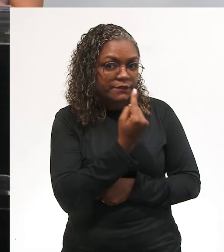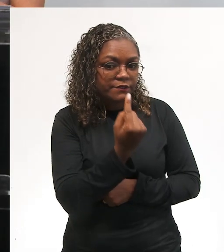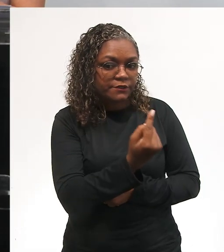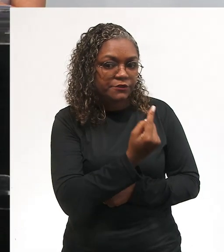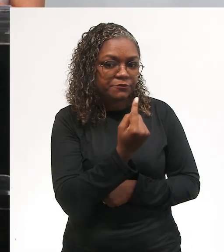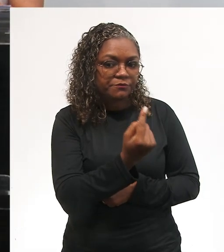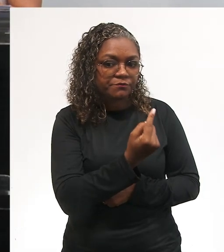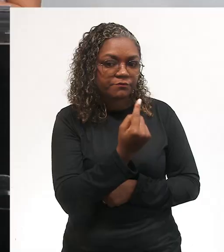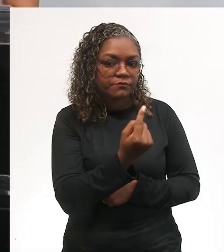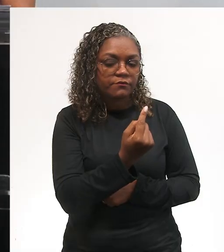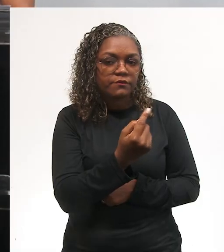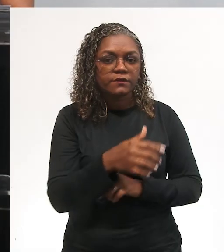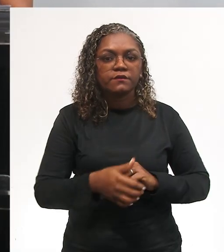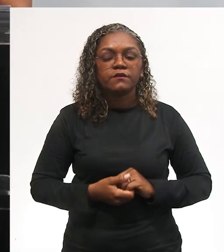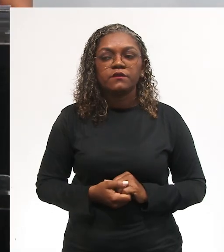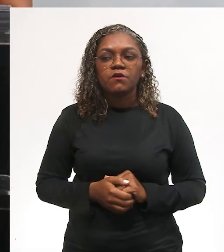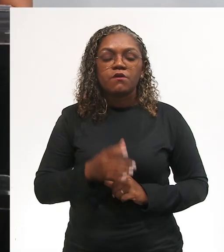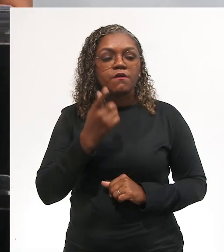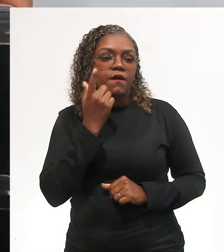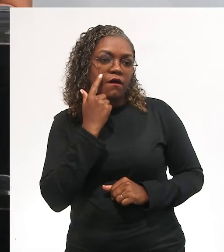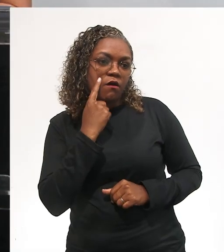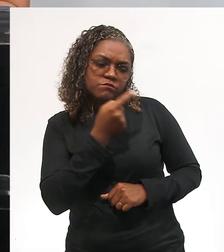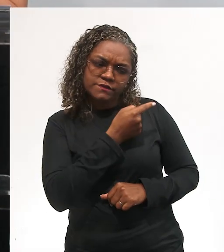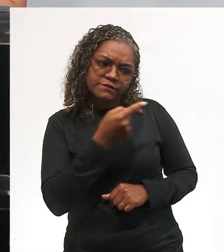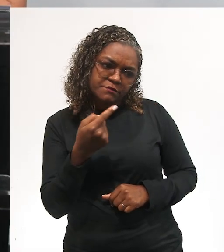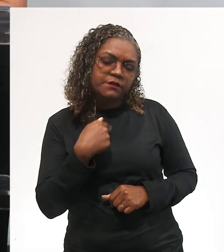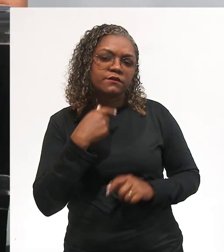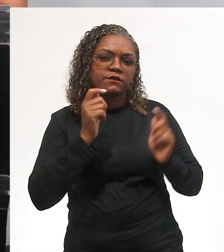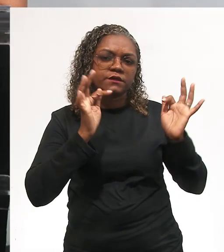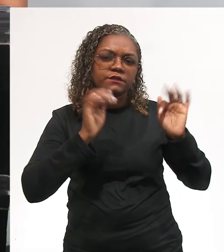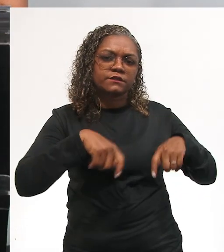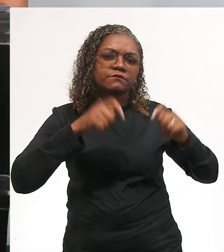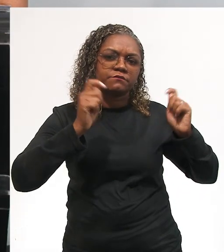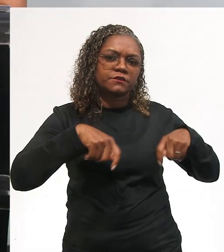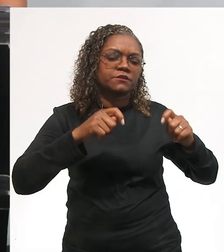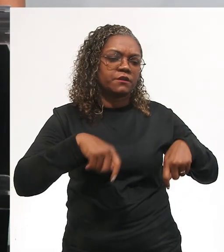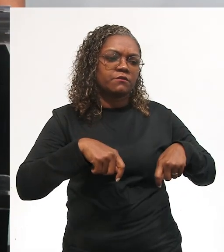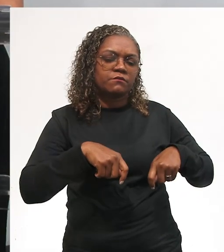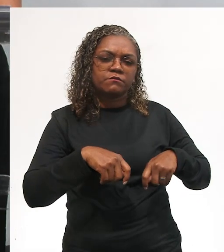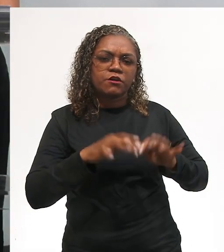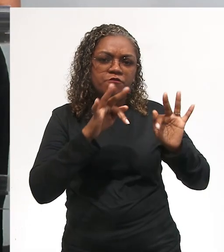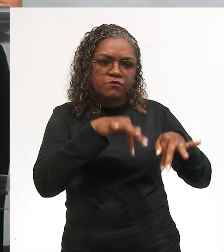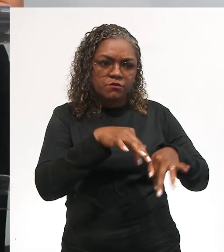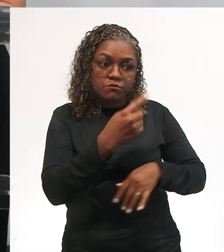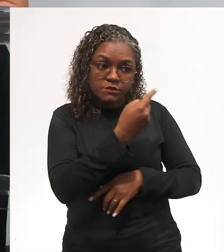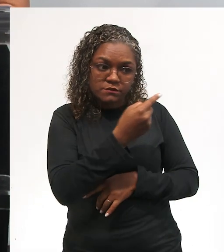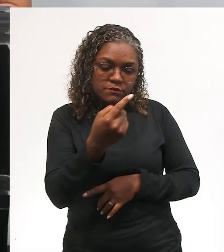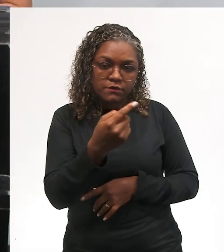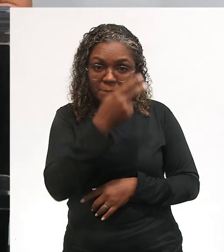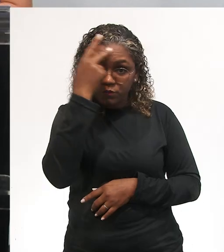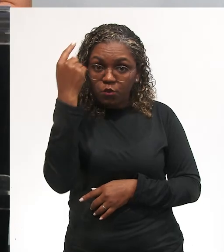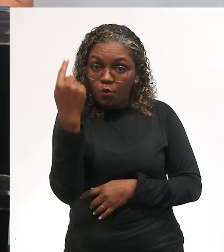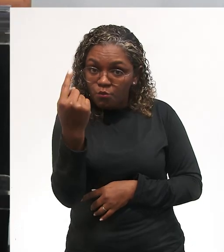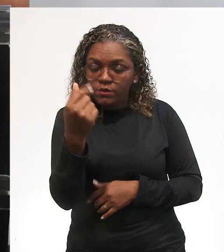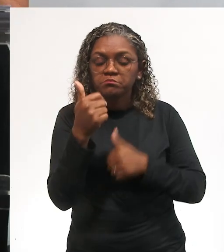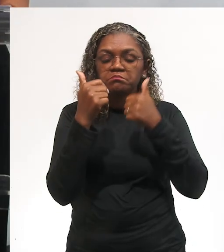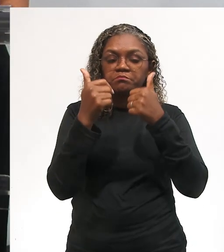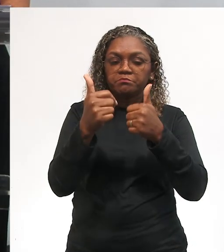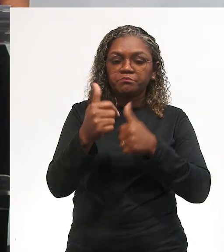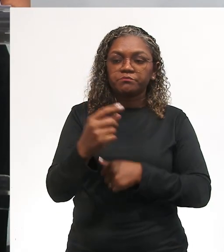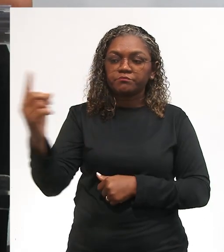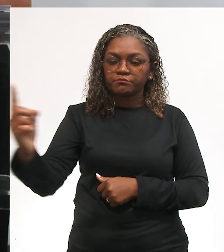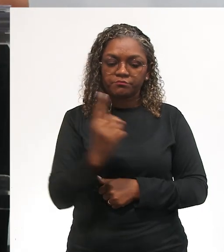termina, por exemplo, ele me disse que ele vai terminar essa obra em uma semana. Ok. Se eu colocar